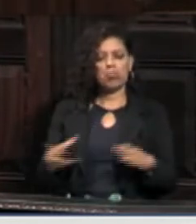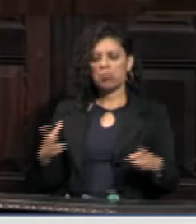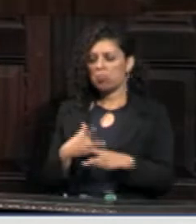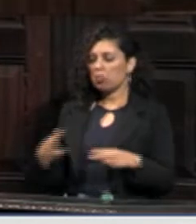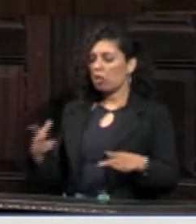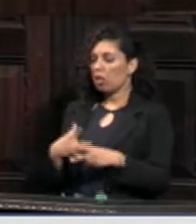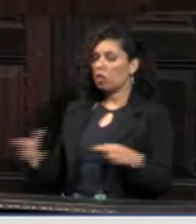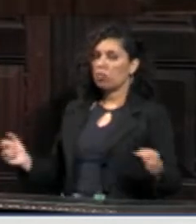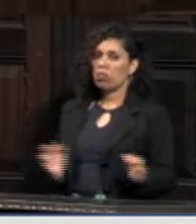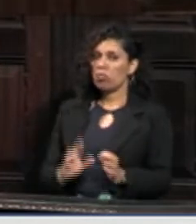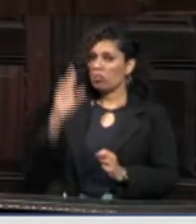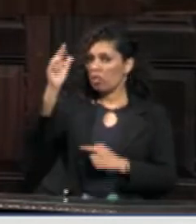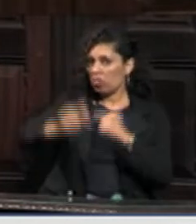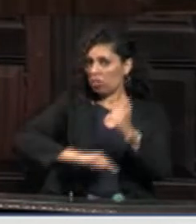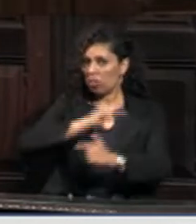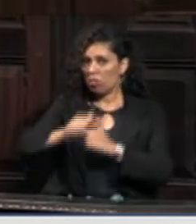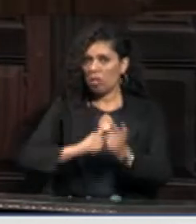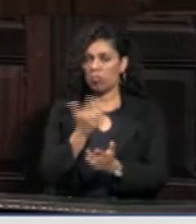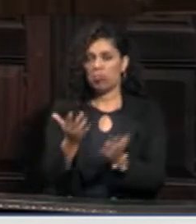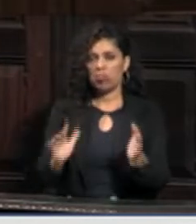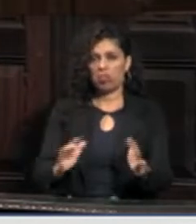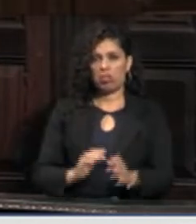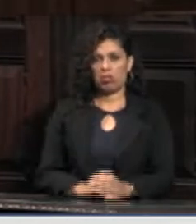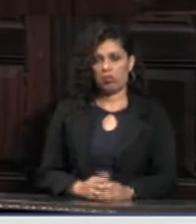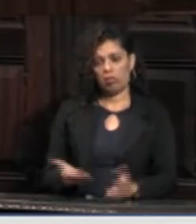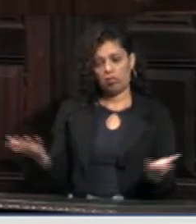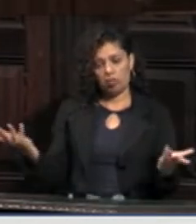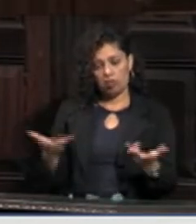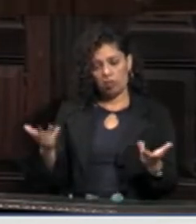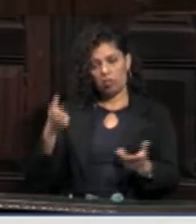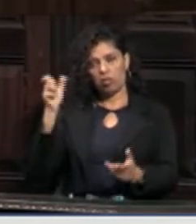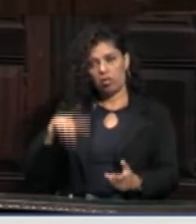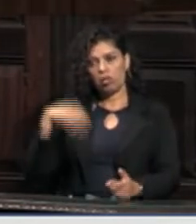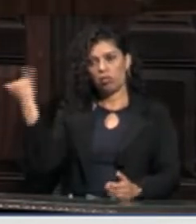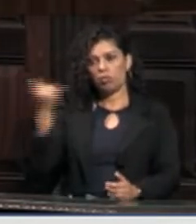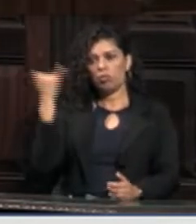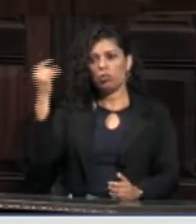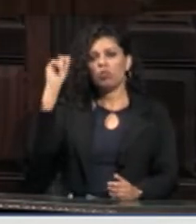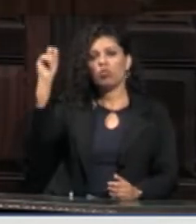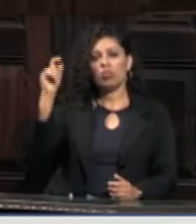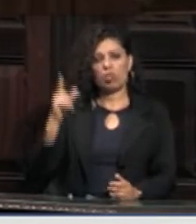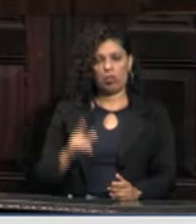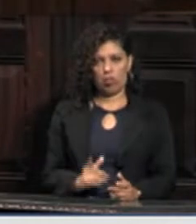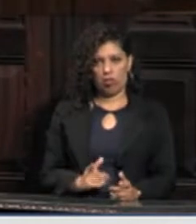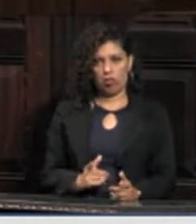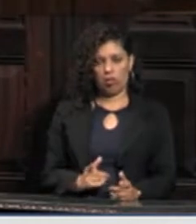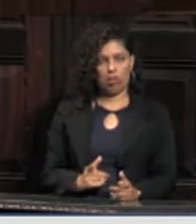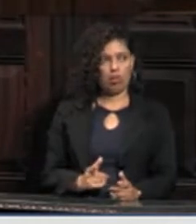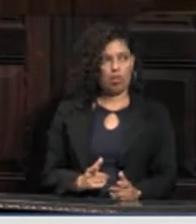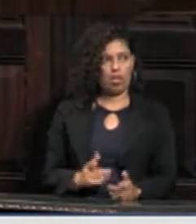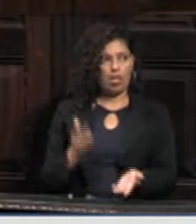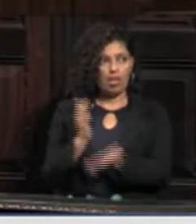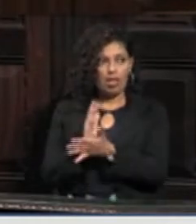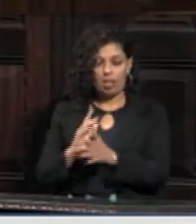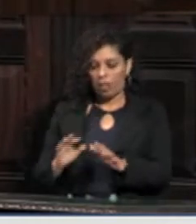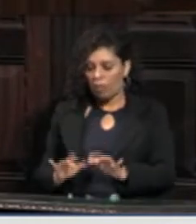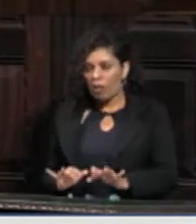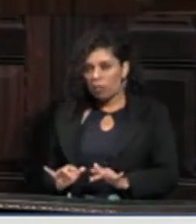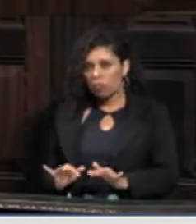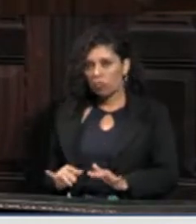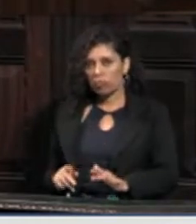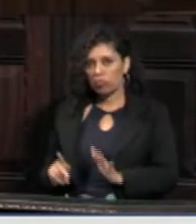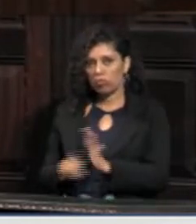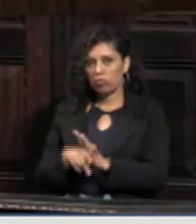deputado Dionísio Lins, é importante entender o seguinte: o fim do CISREG